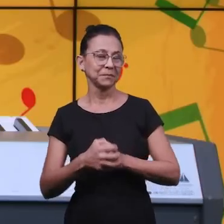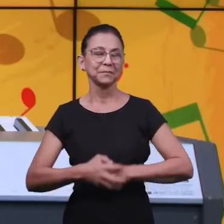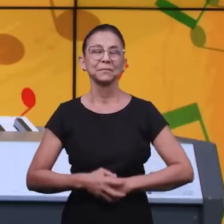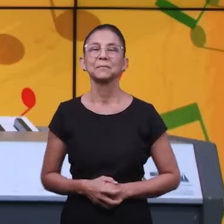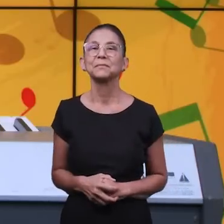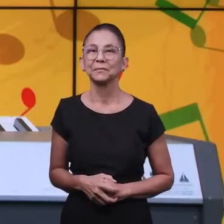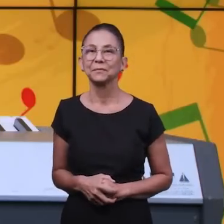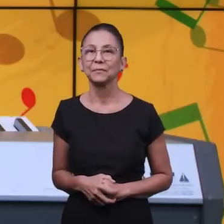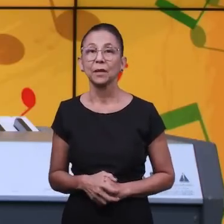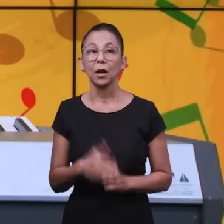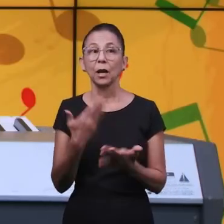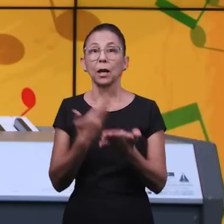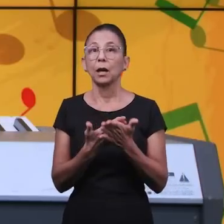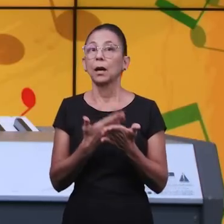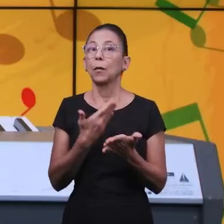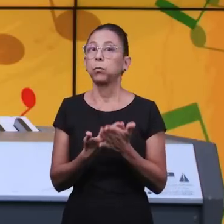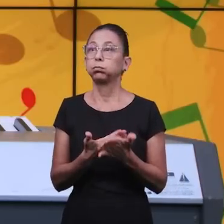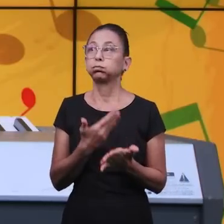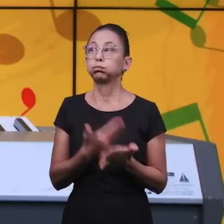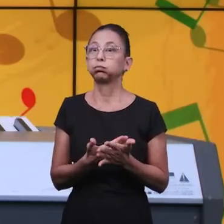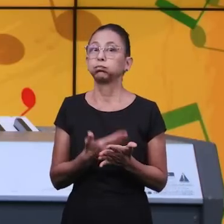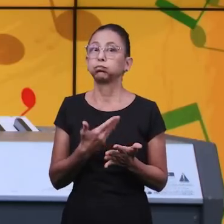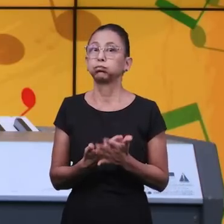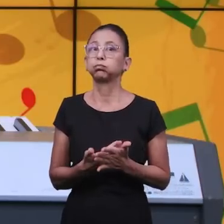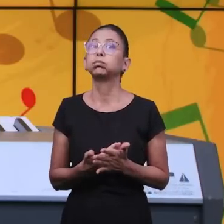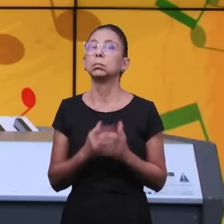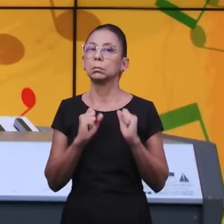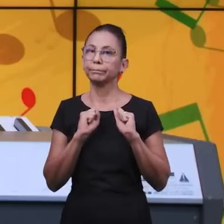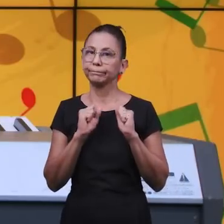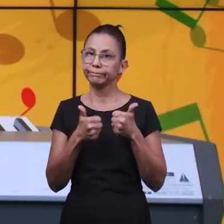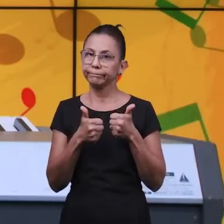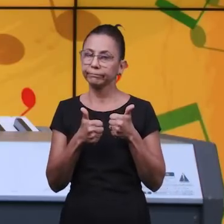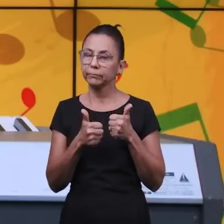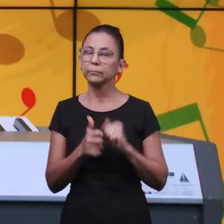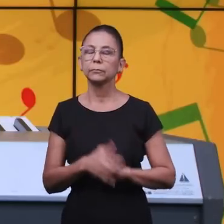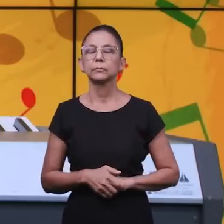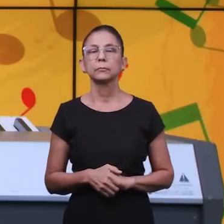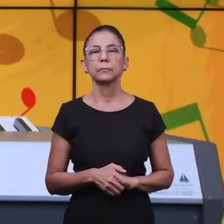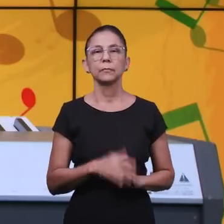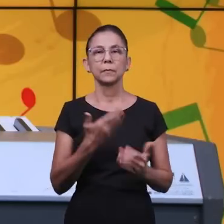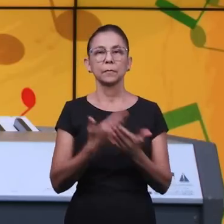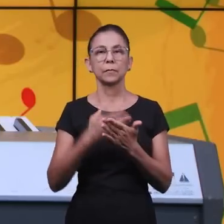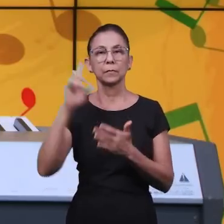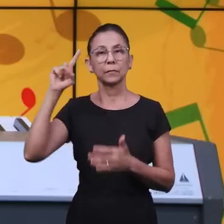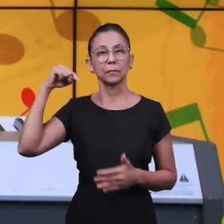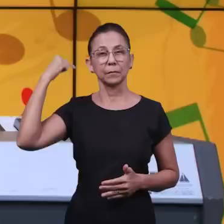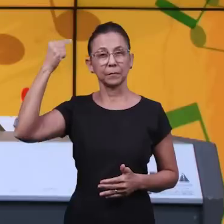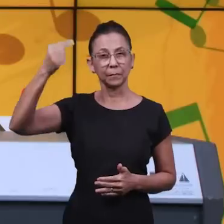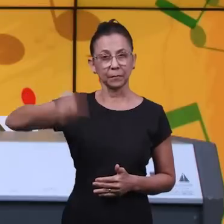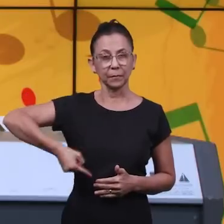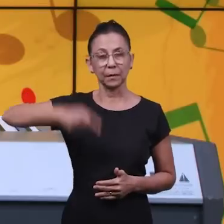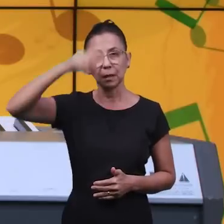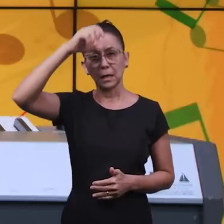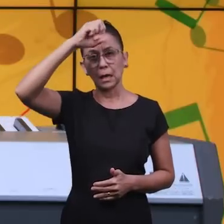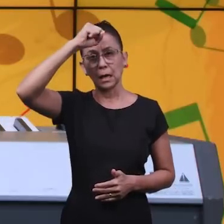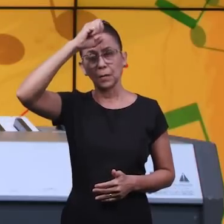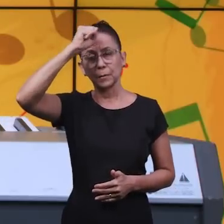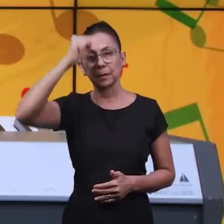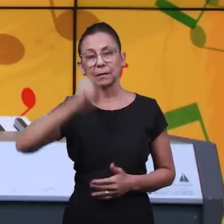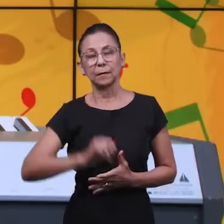Amém? Vamos estudar muito, muito, certo? Na próxima aula, vamos aprender